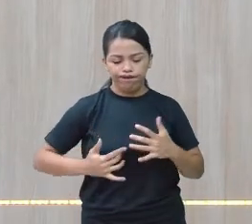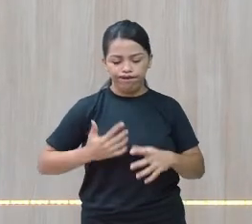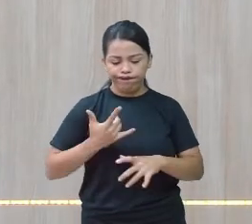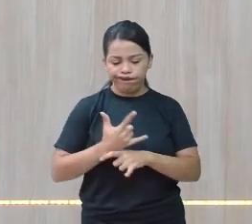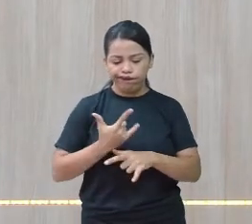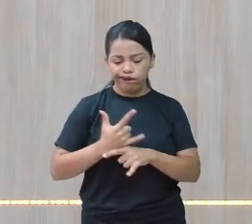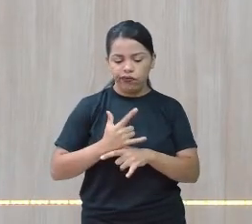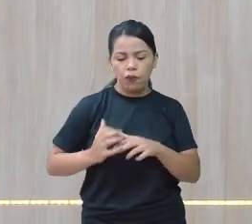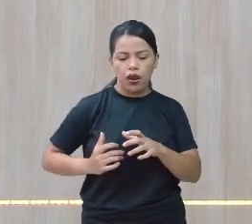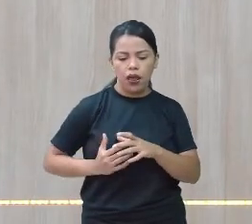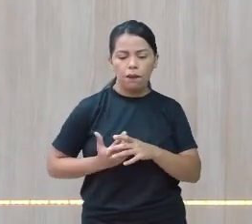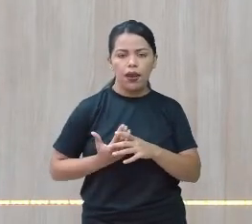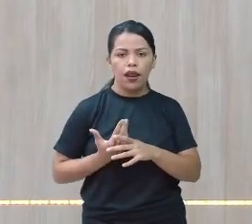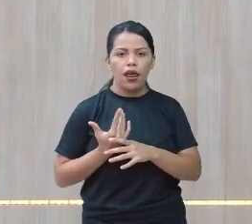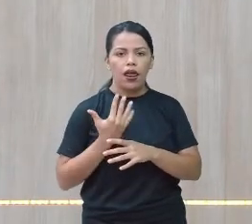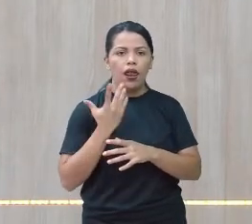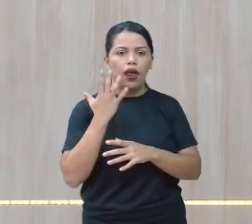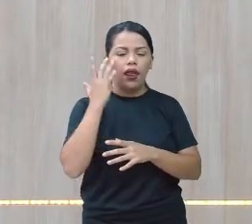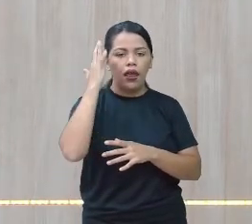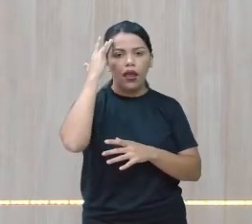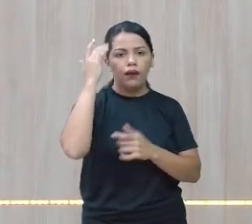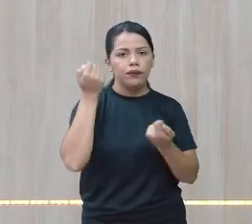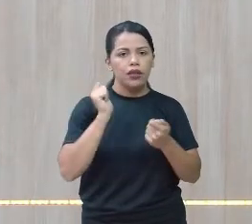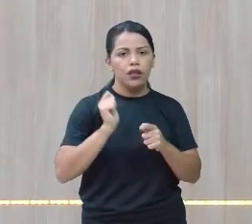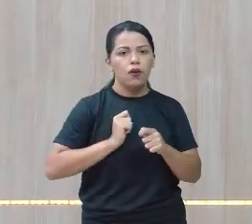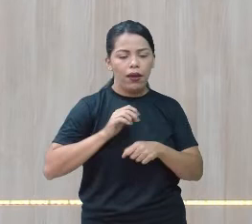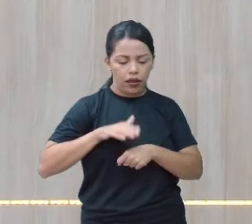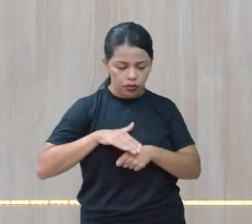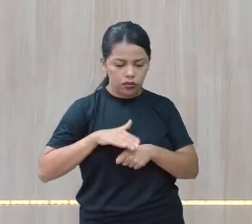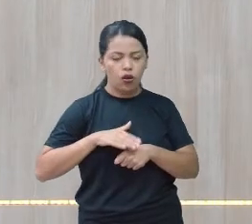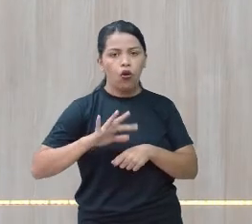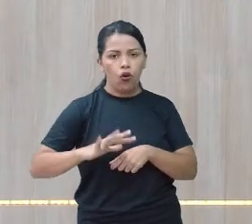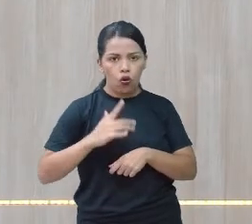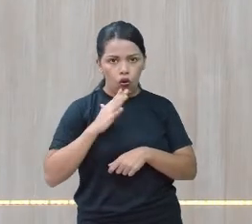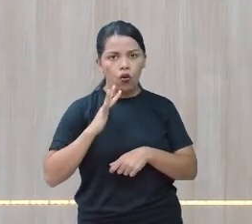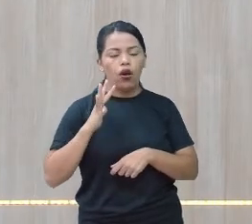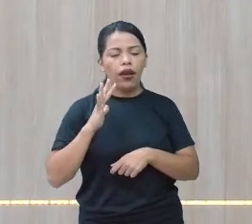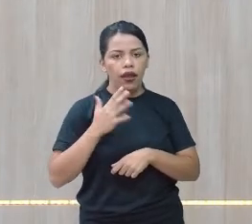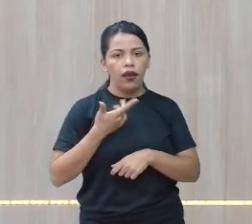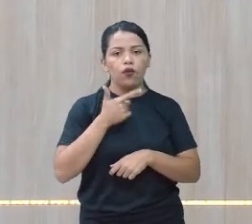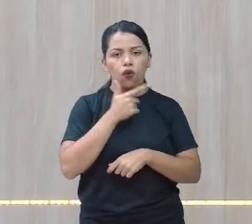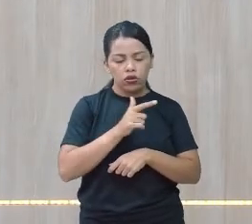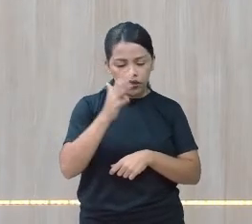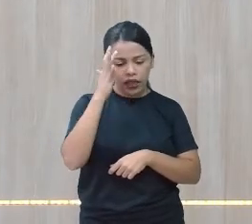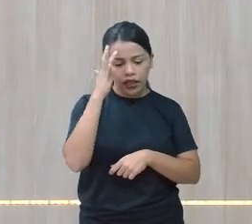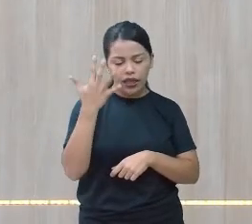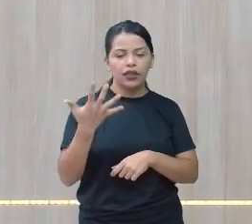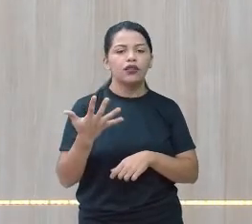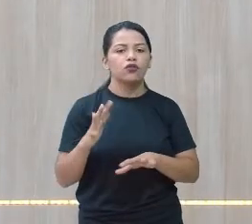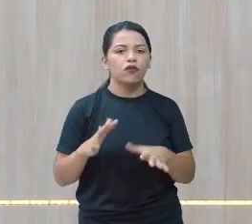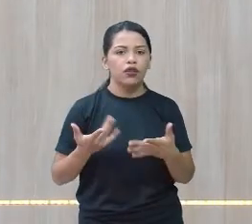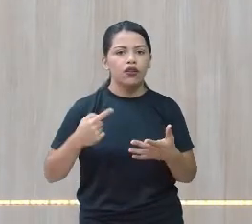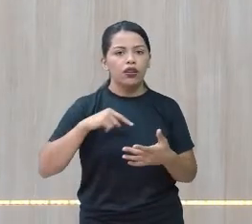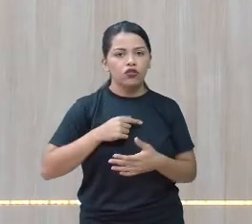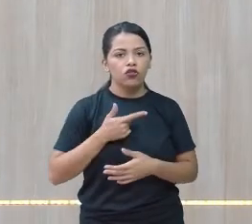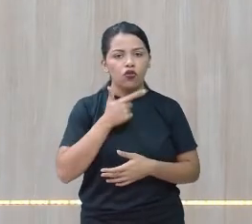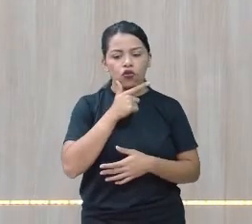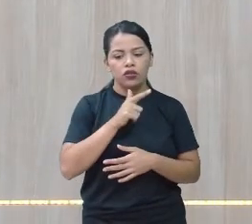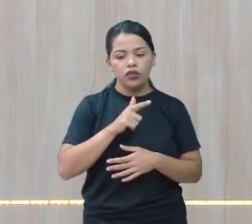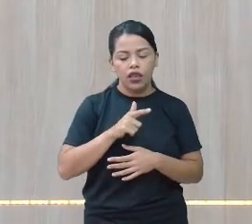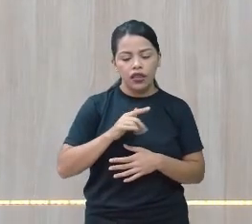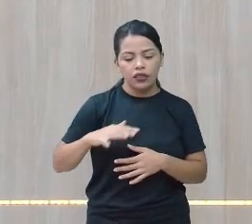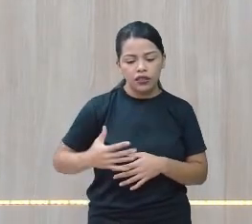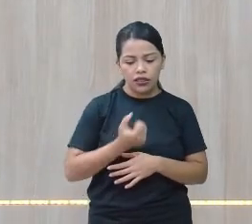encéfalo, para o cérebro, mas ela teve uma ação e logo mandou a resposta e nos livramos de algumas coisas.